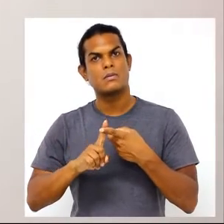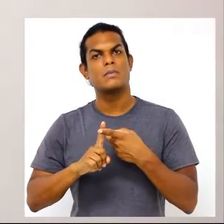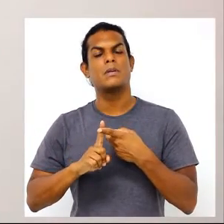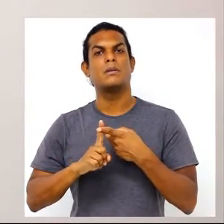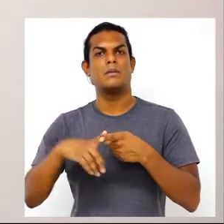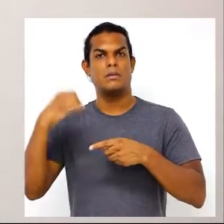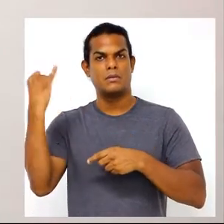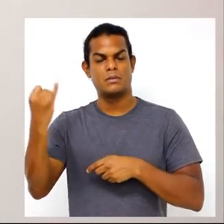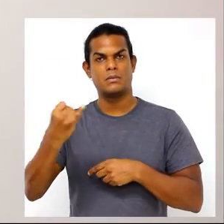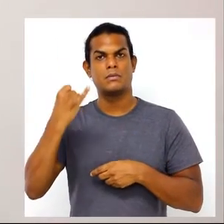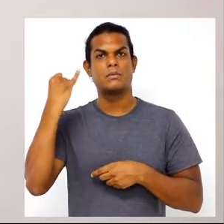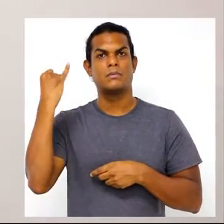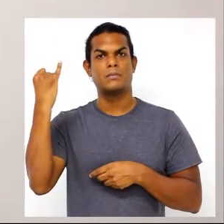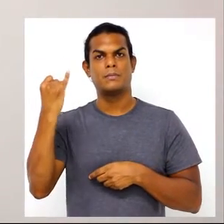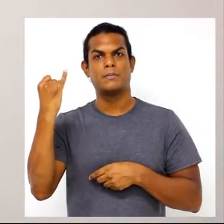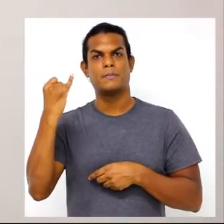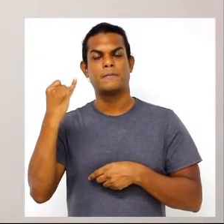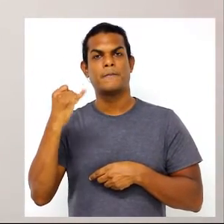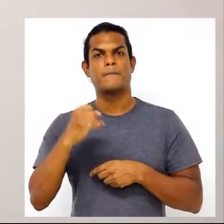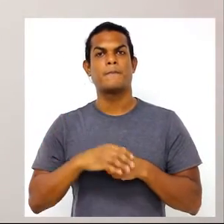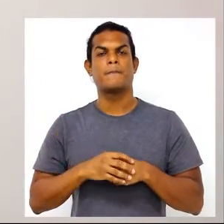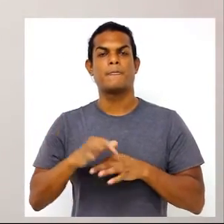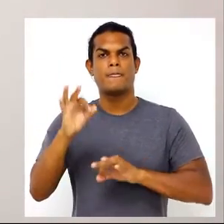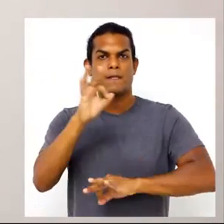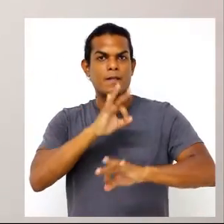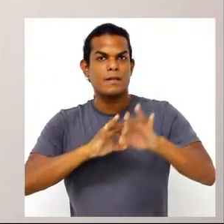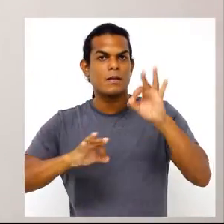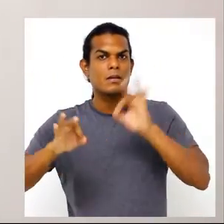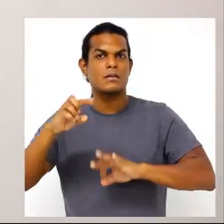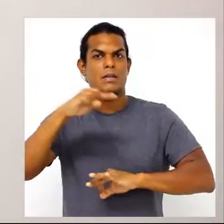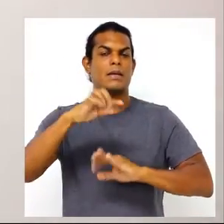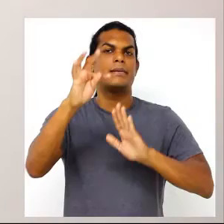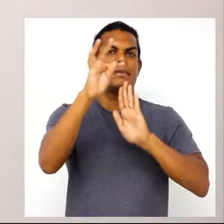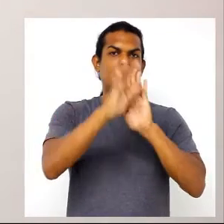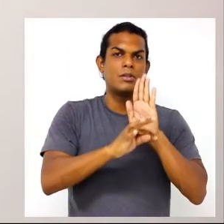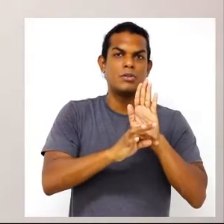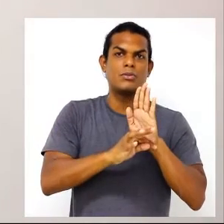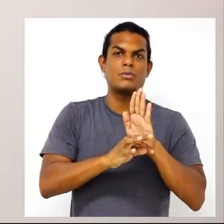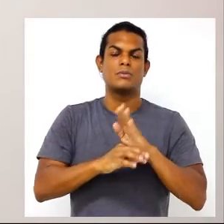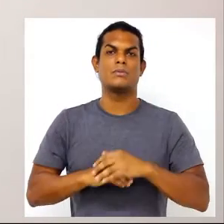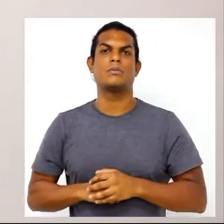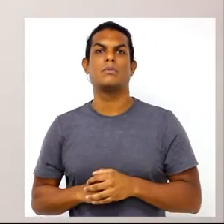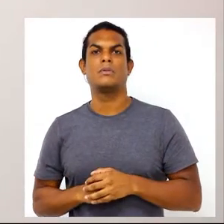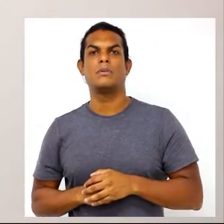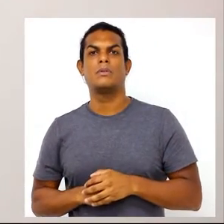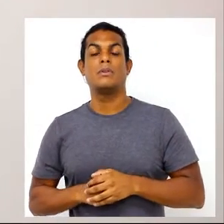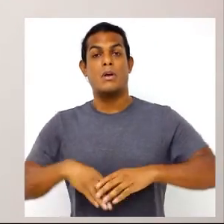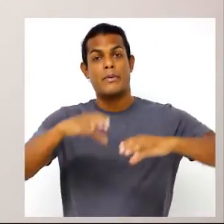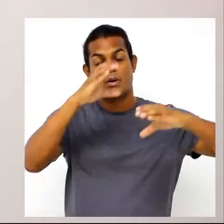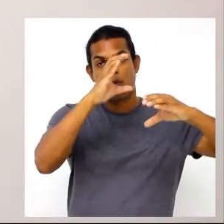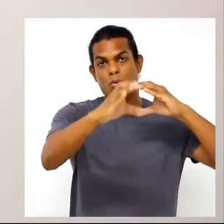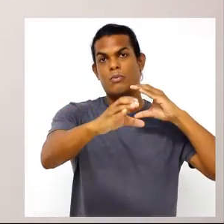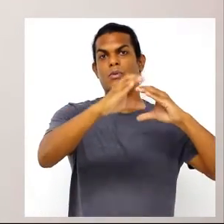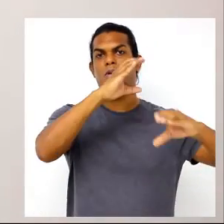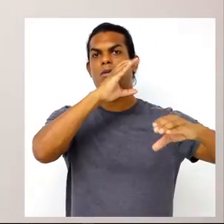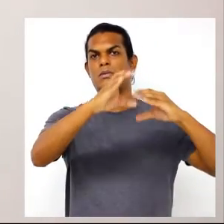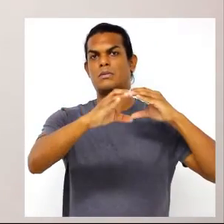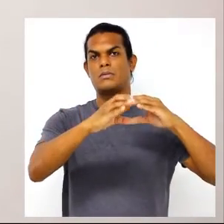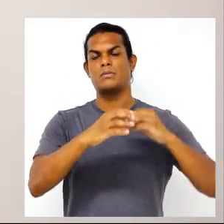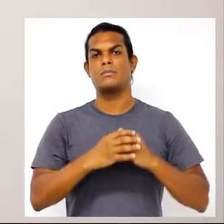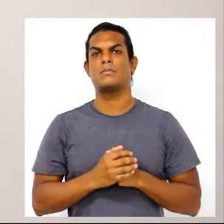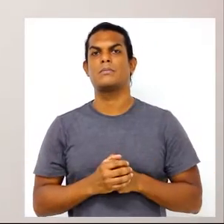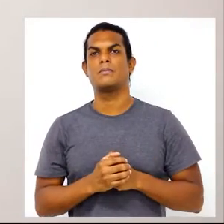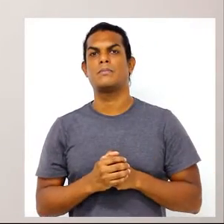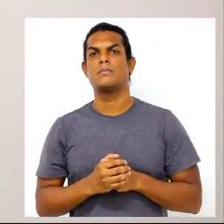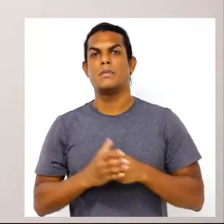que é importante é adequar esse meu texto a uma situação comunicativa. Né?